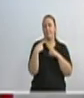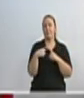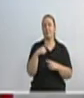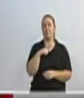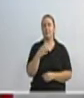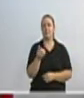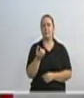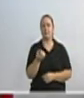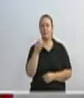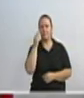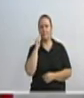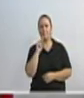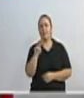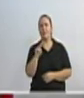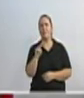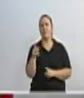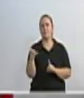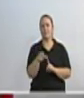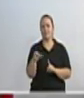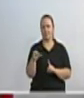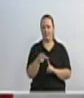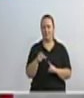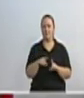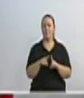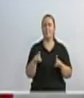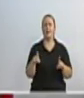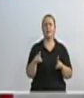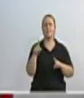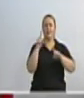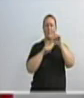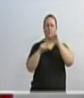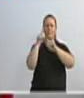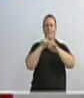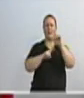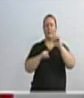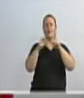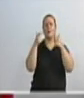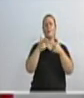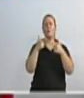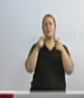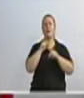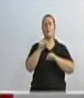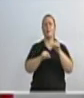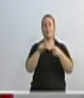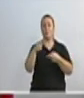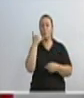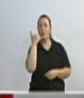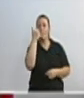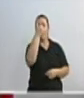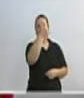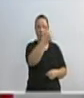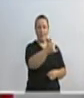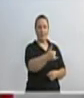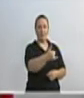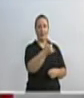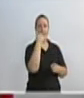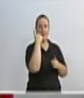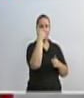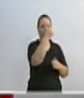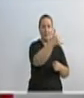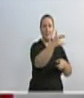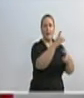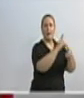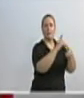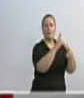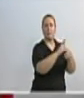têm falhado. Falhado lá no primeiro atendimento do call center. Um verdadeiro inferno para o consumidor. Então, vocês vão